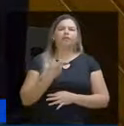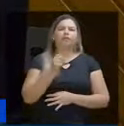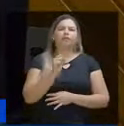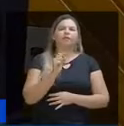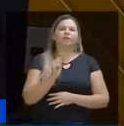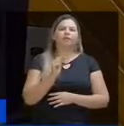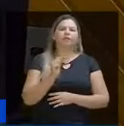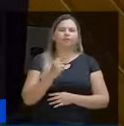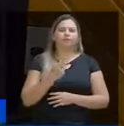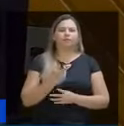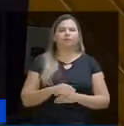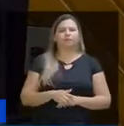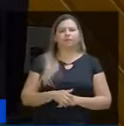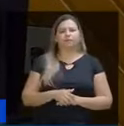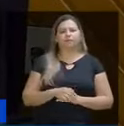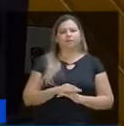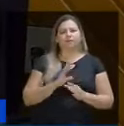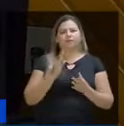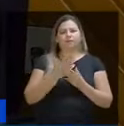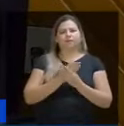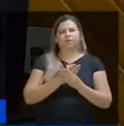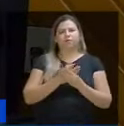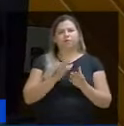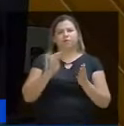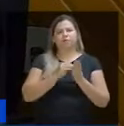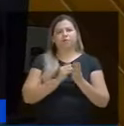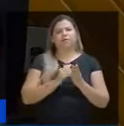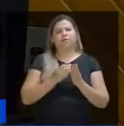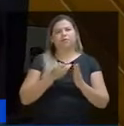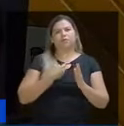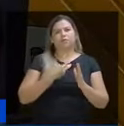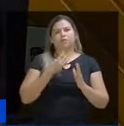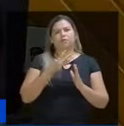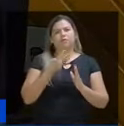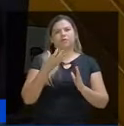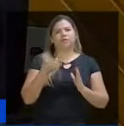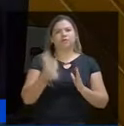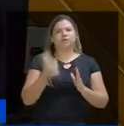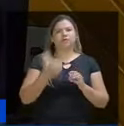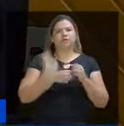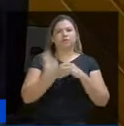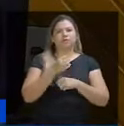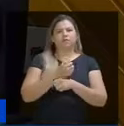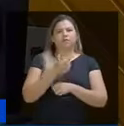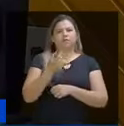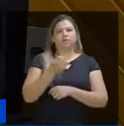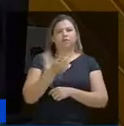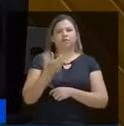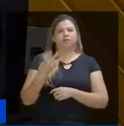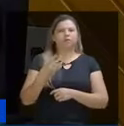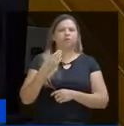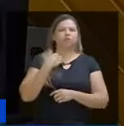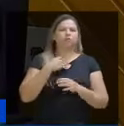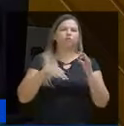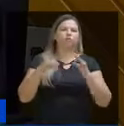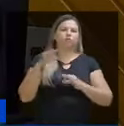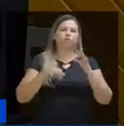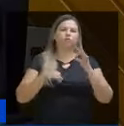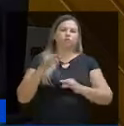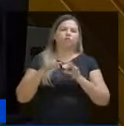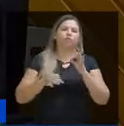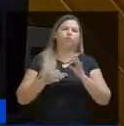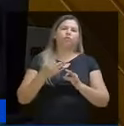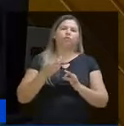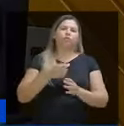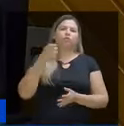decisão prolatada nos autos 36 de 2024, pelo juízo da 12ª Zona Eleitoral, em que se deferiu